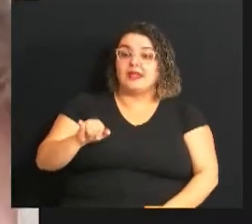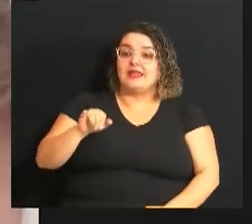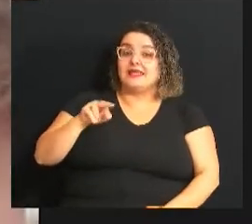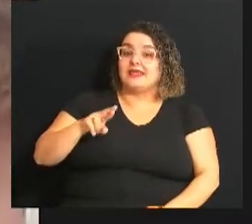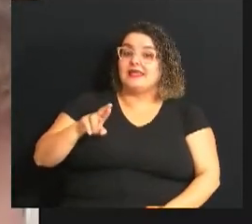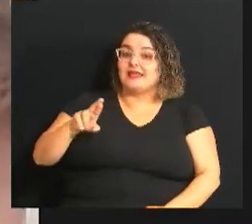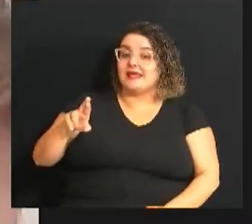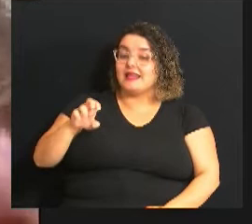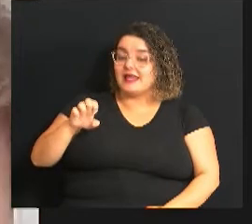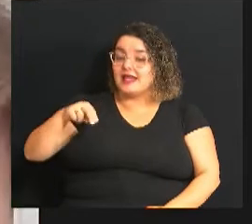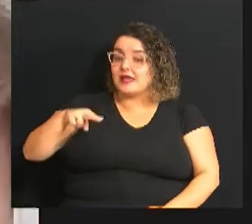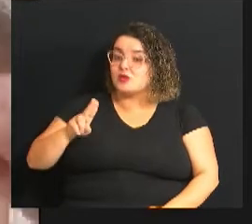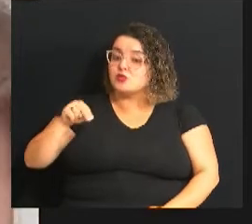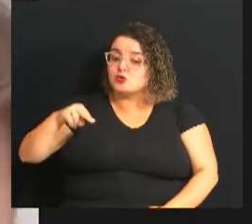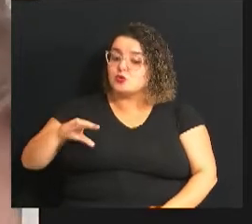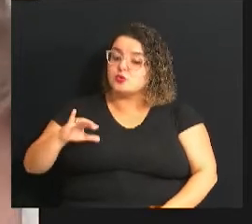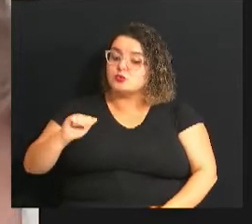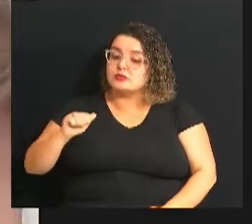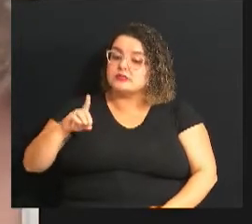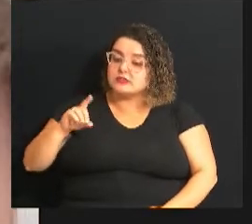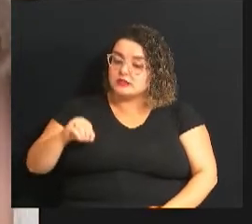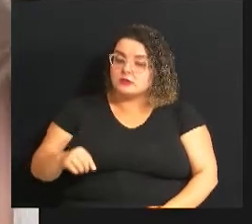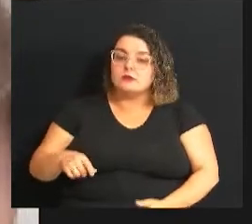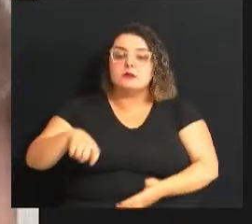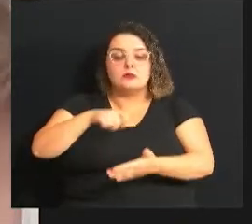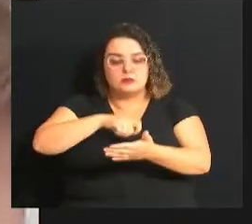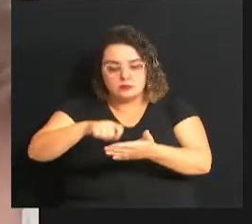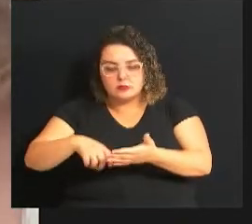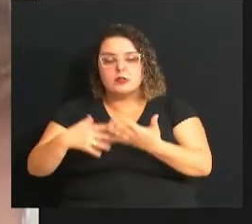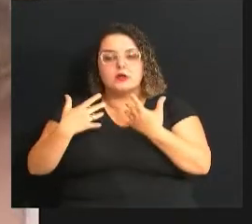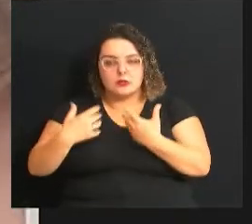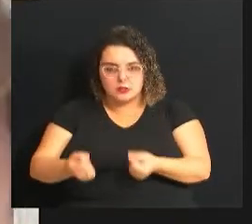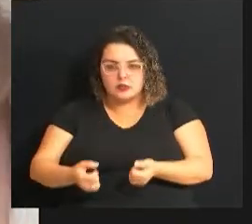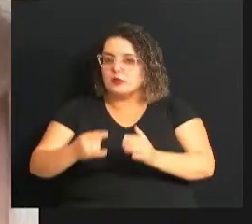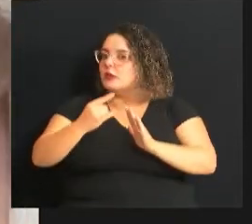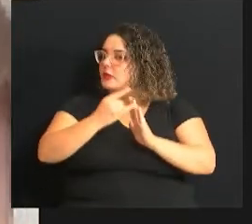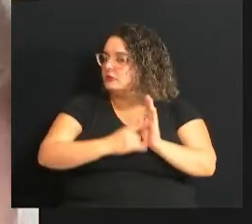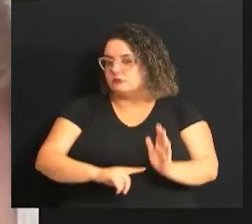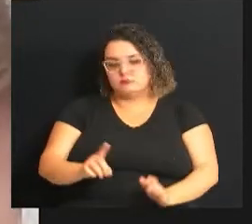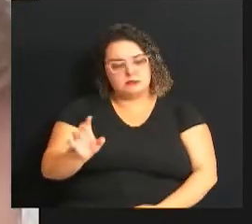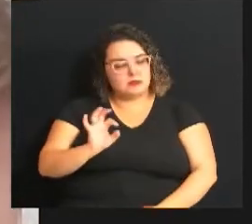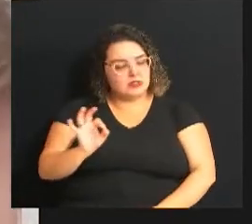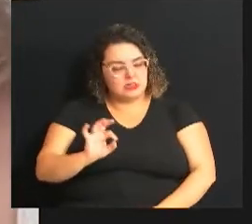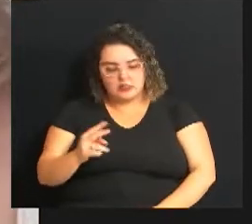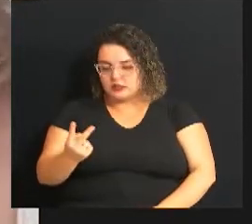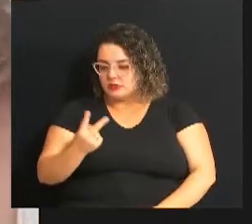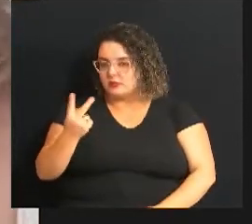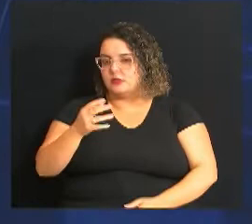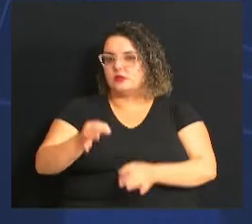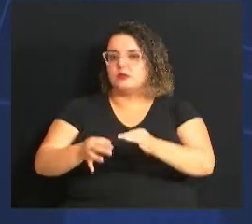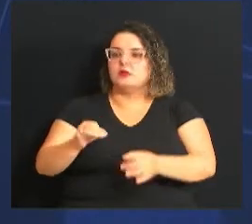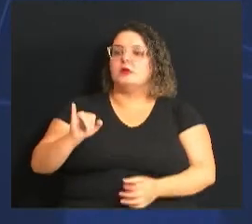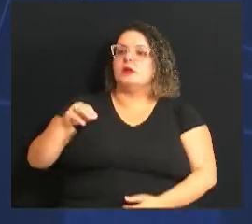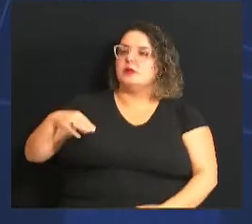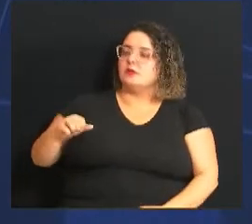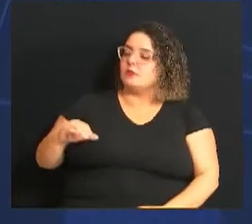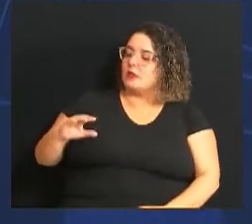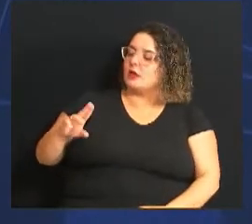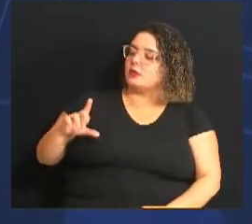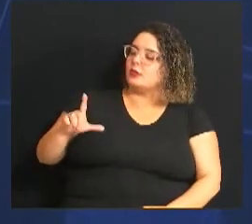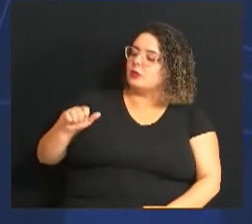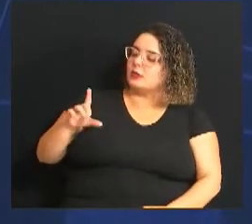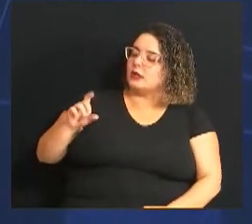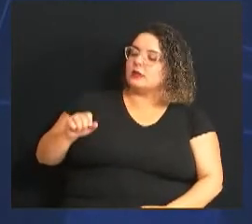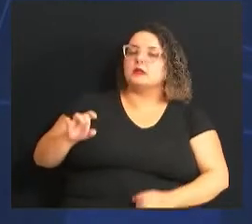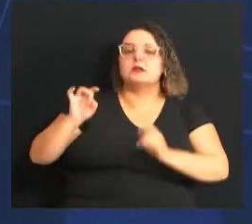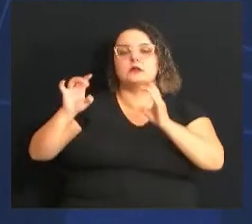irrenunciável. Mesmo que ele assine o documento dizendo que aceita, esse documento não tem nenhum valor jurídico. Imaculada Gordiano, especialista em